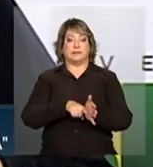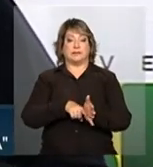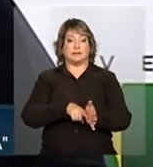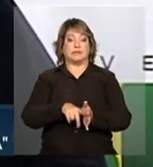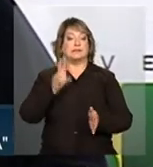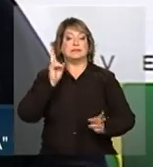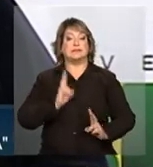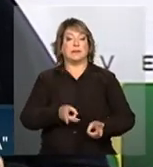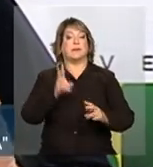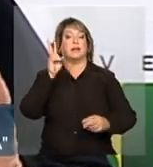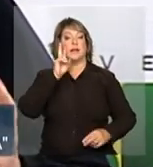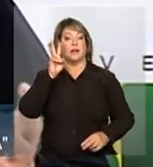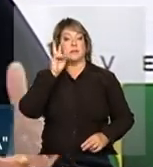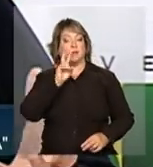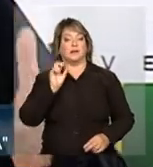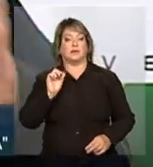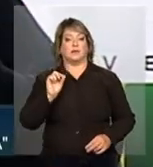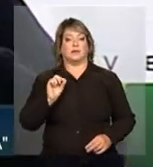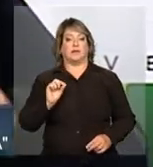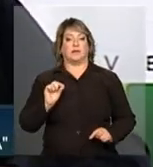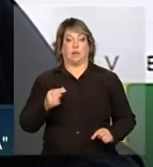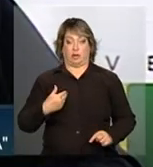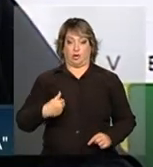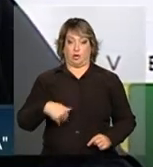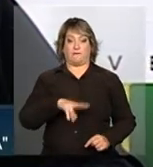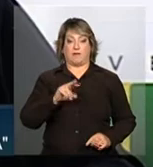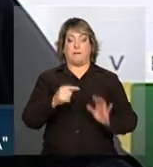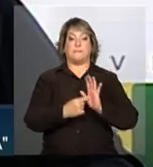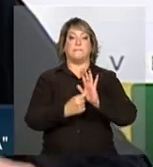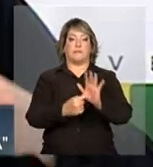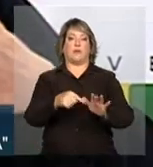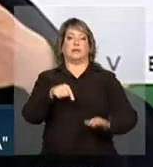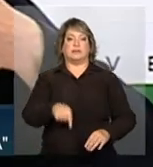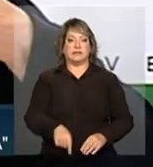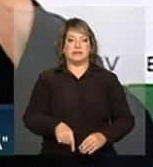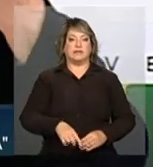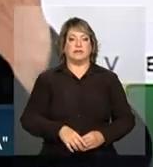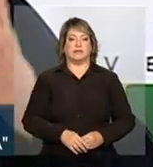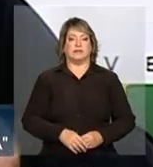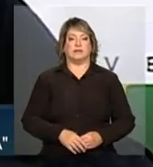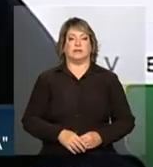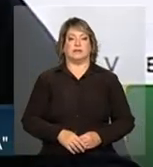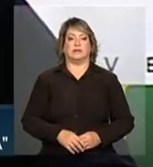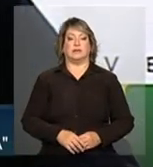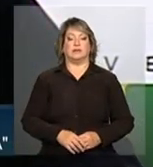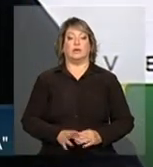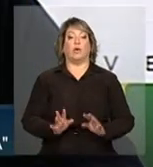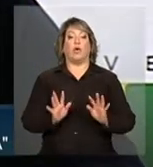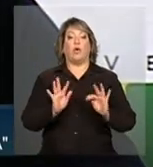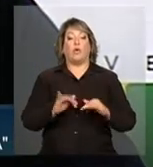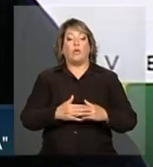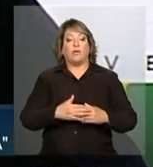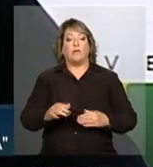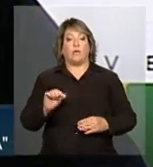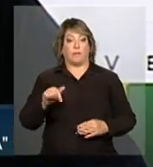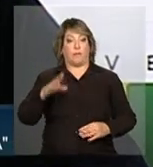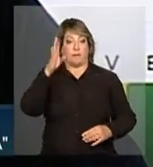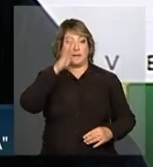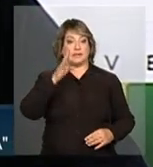sempre lembrando o aspecto que nós vamos mostrar aqui no final, mais que o